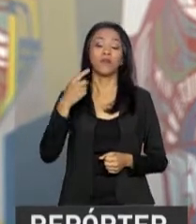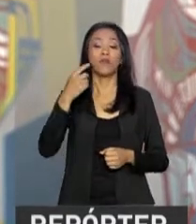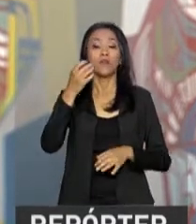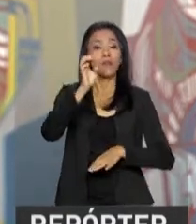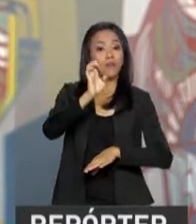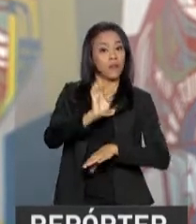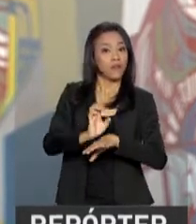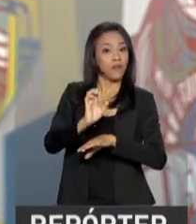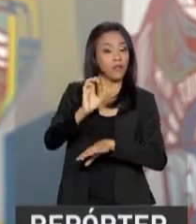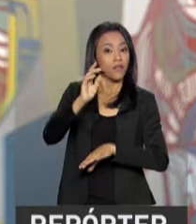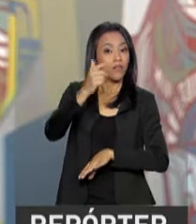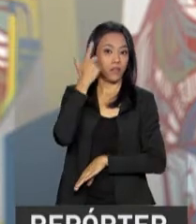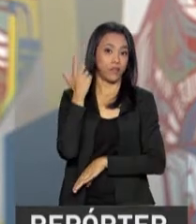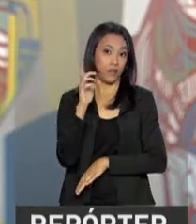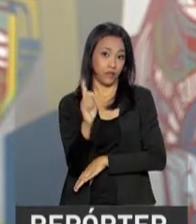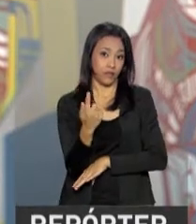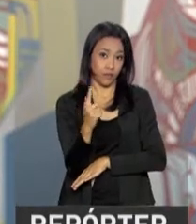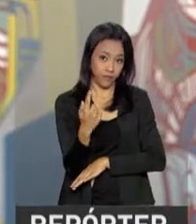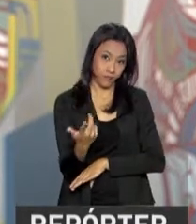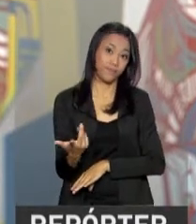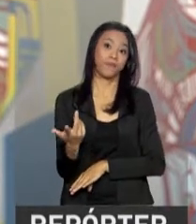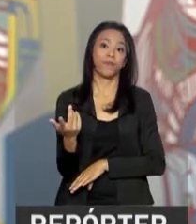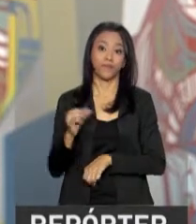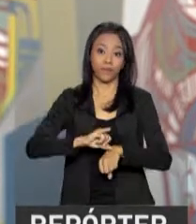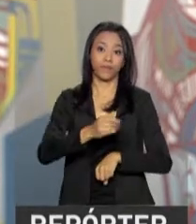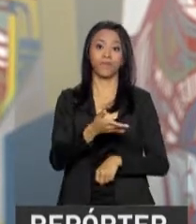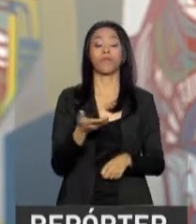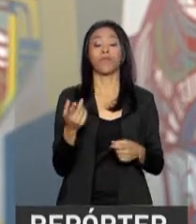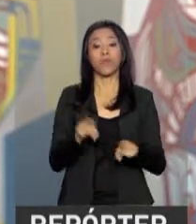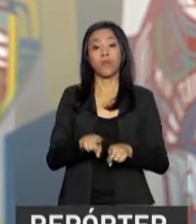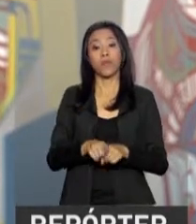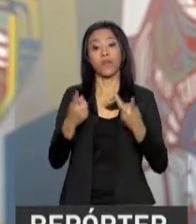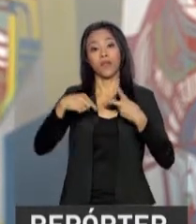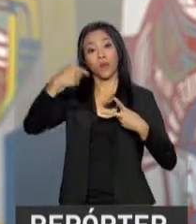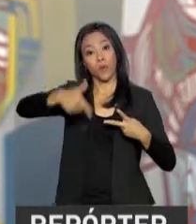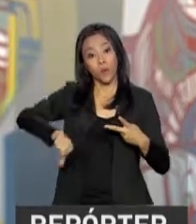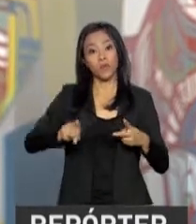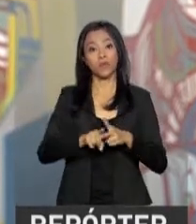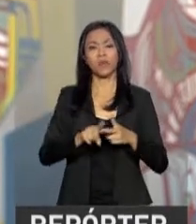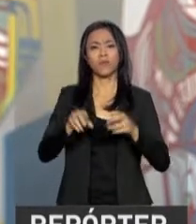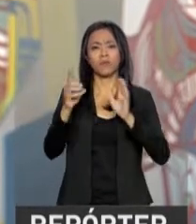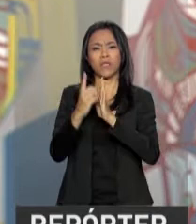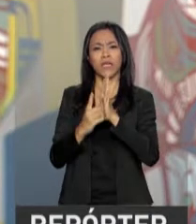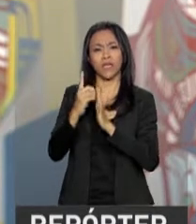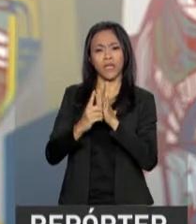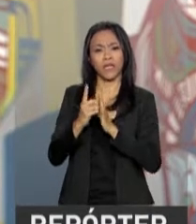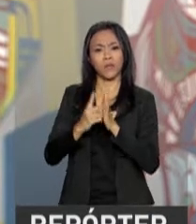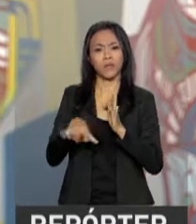da cerimônia de assinatura do decreto que regulamenta o sistema nacional de juventude que é um dever do